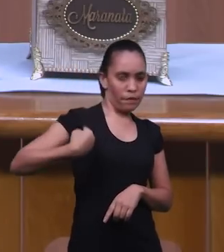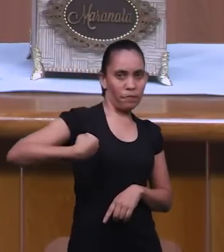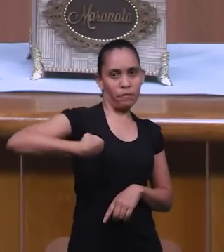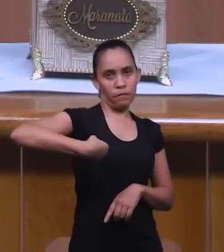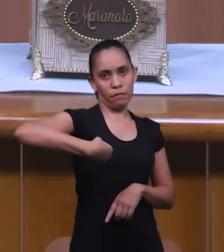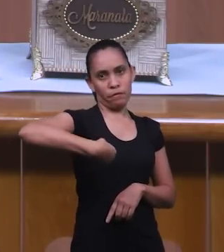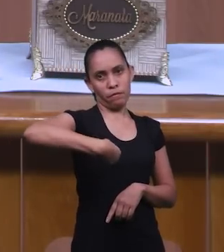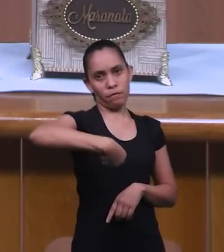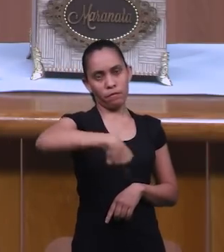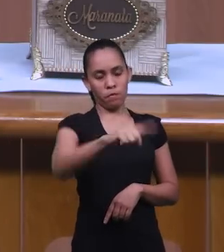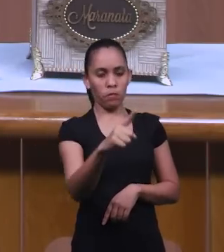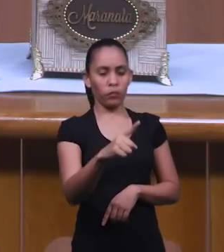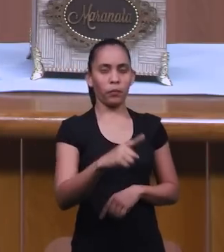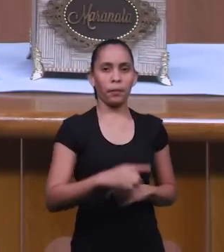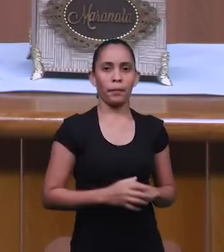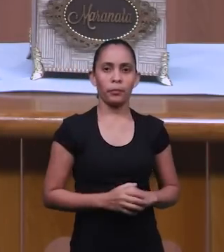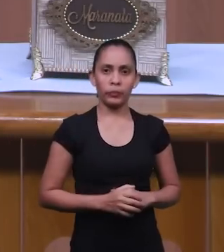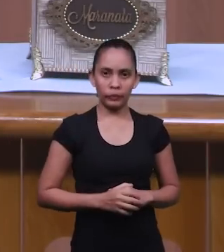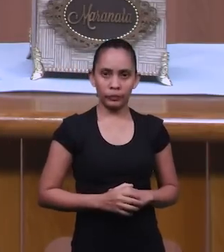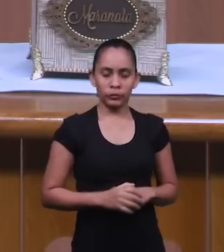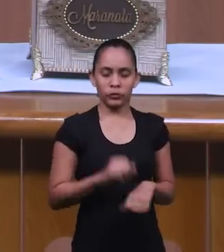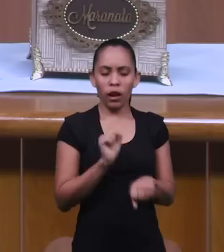por um bom tempo,